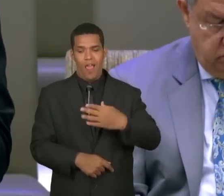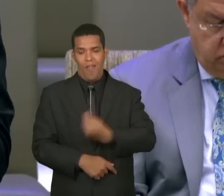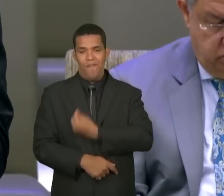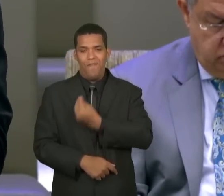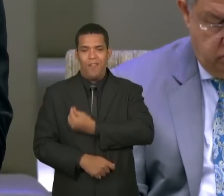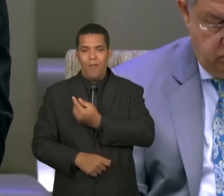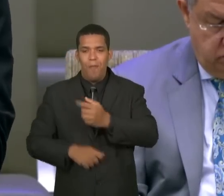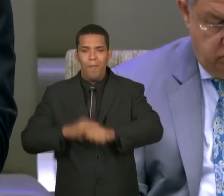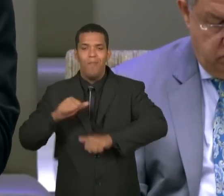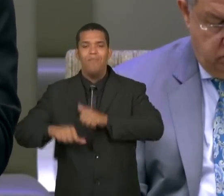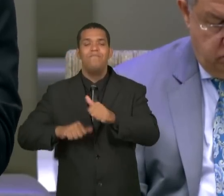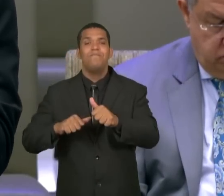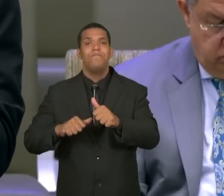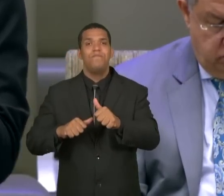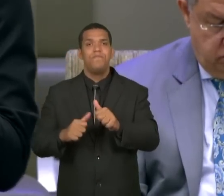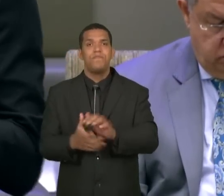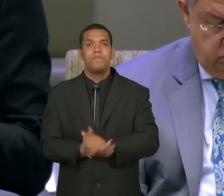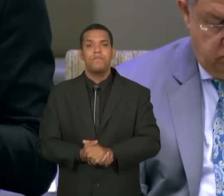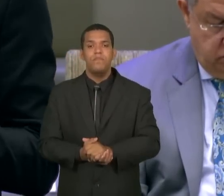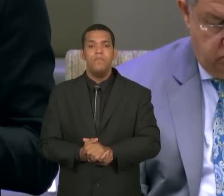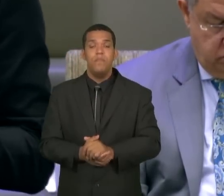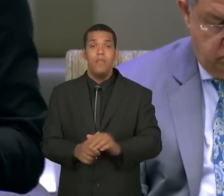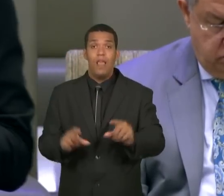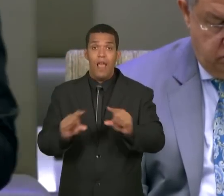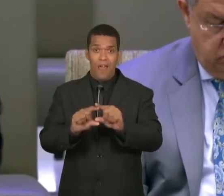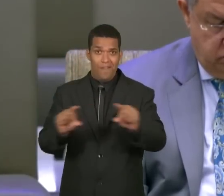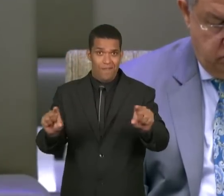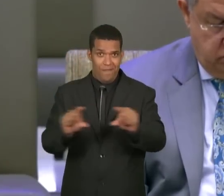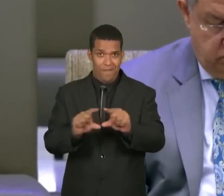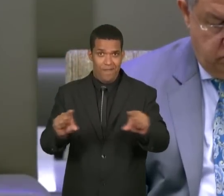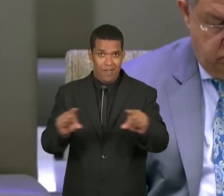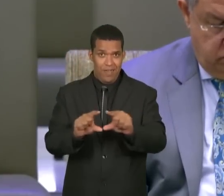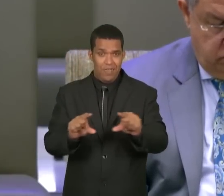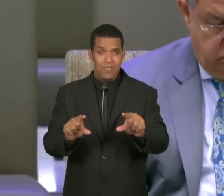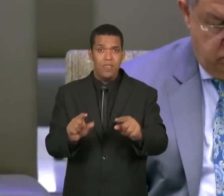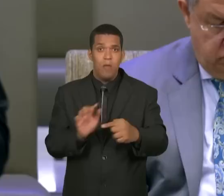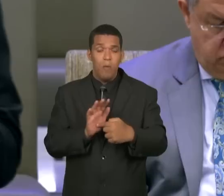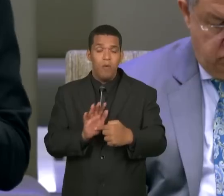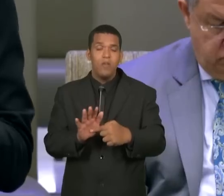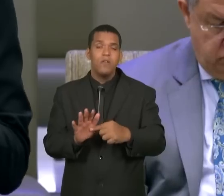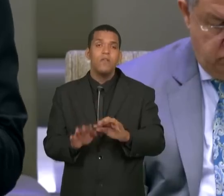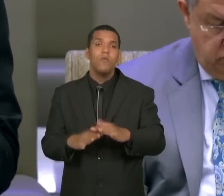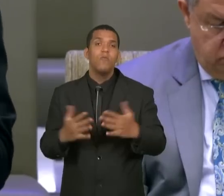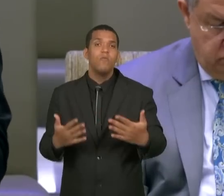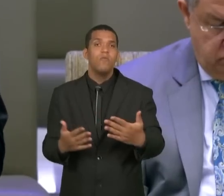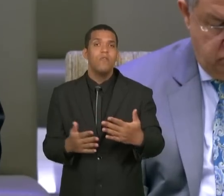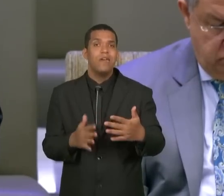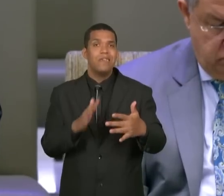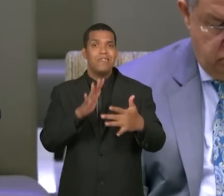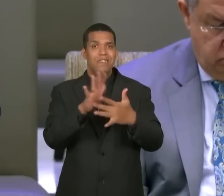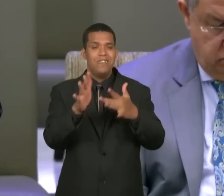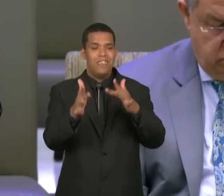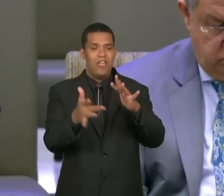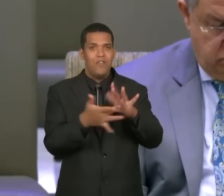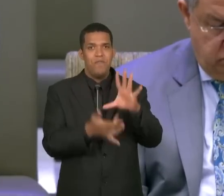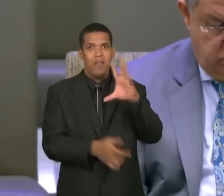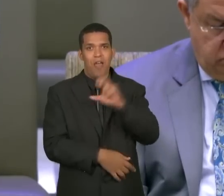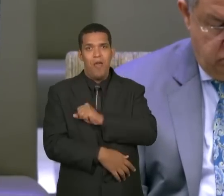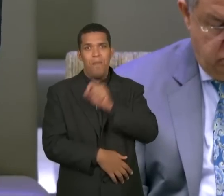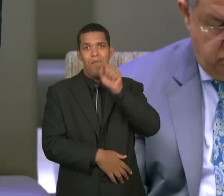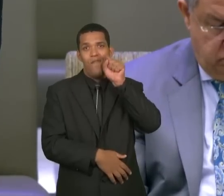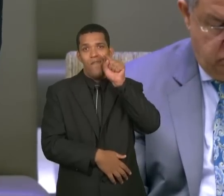transformadas e a frase que quero destacar nesta noite é Jesus te ama